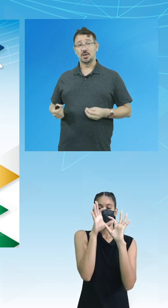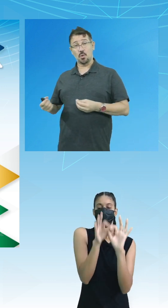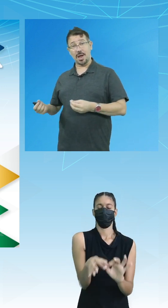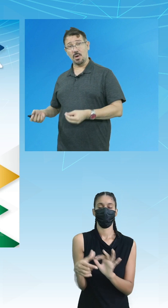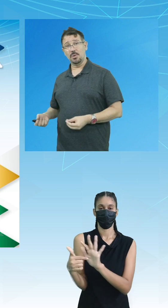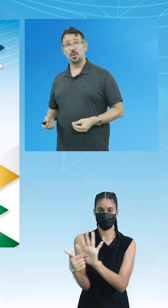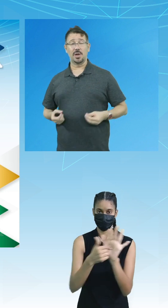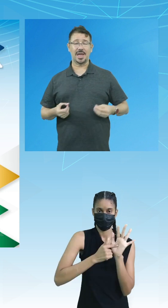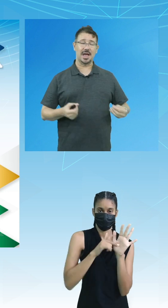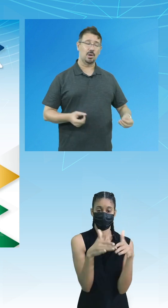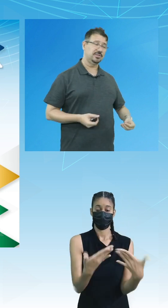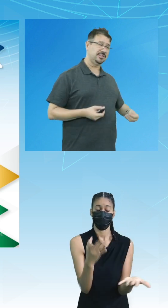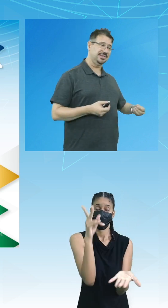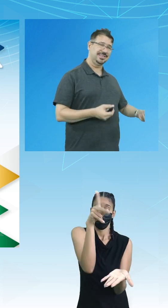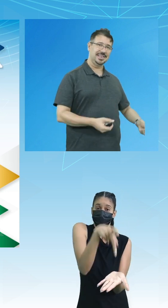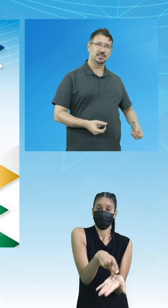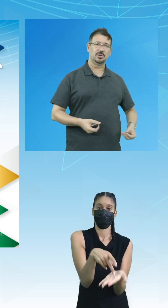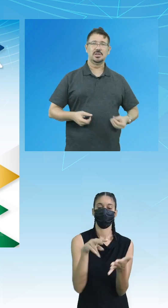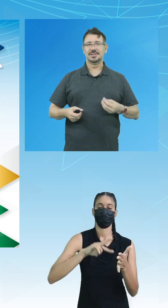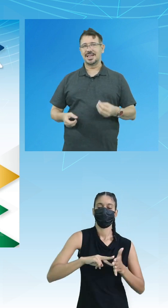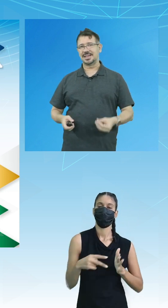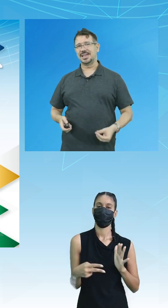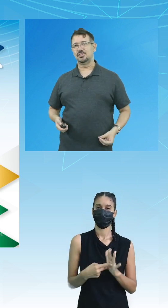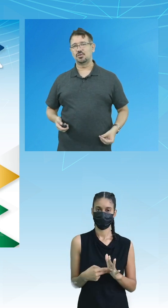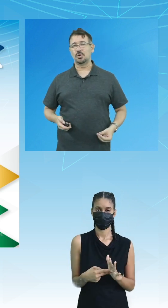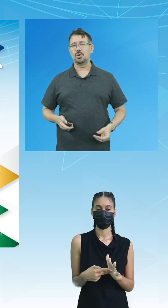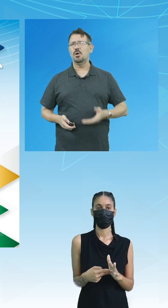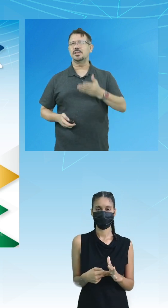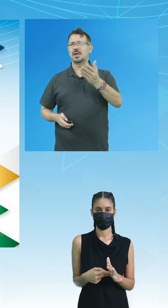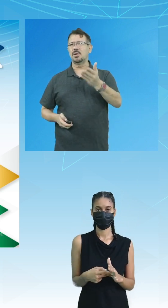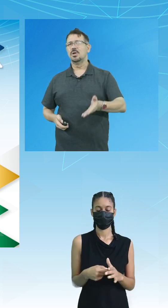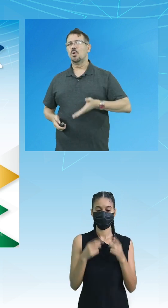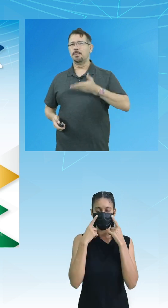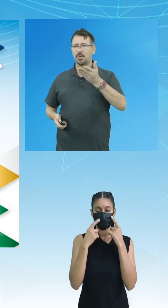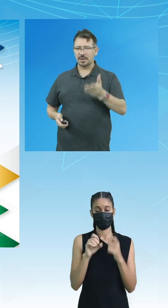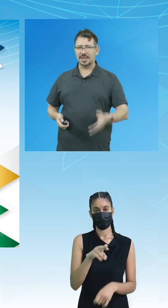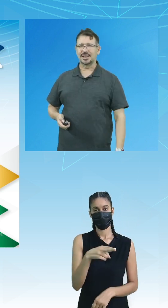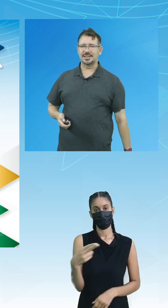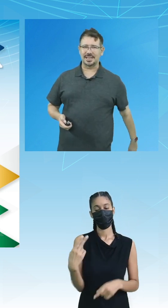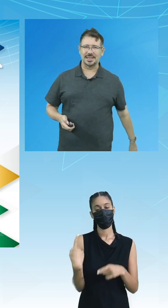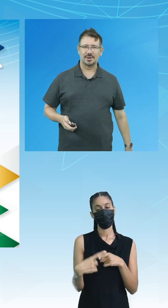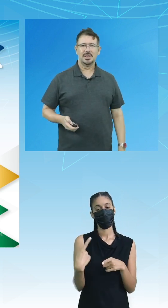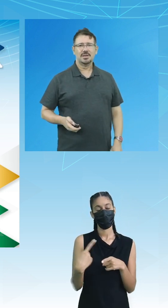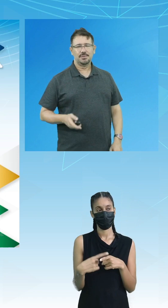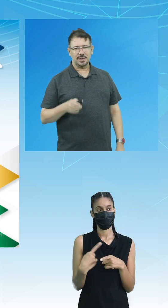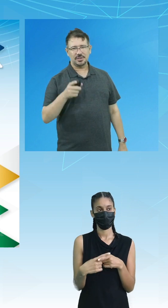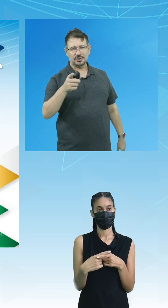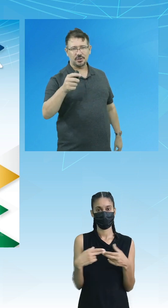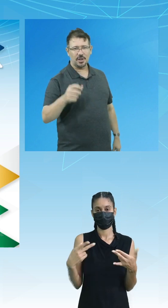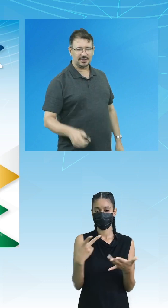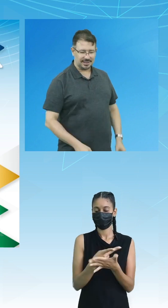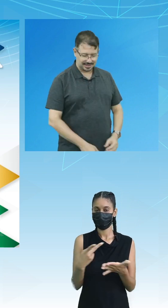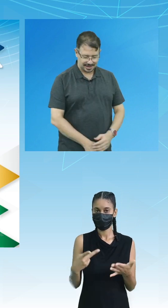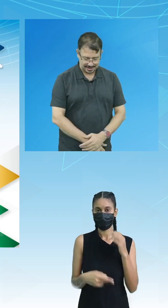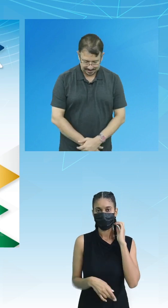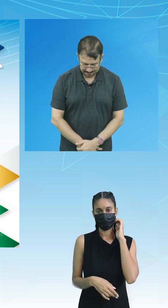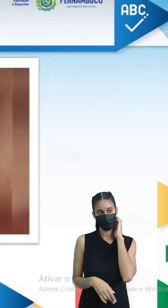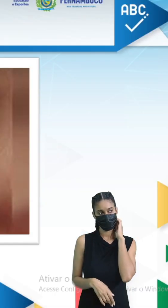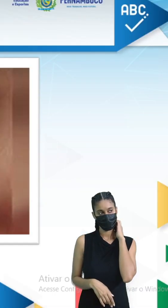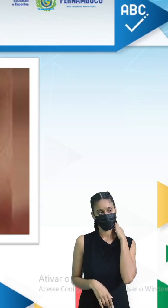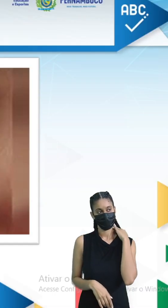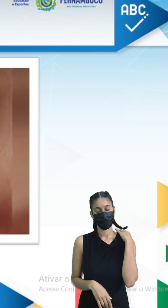mostrar qual o real sentido daquele choro, ou então o porquê daquilo. Vejam só essa